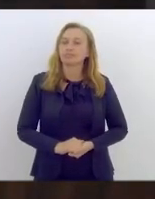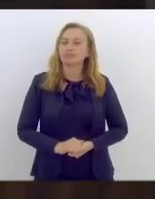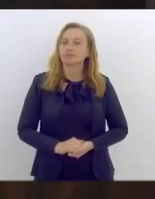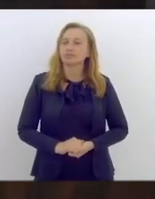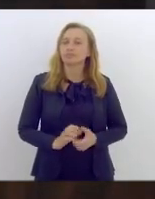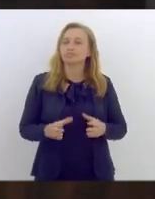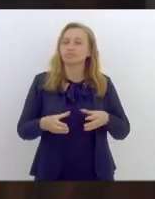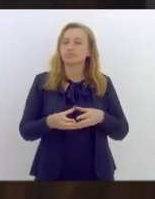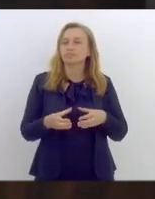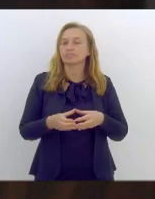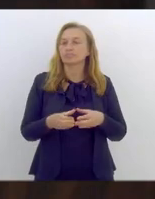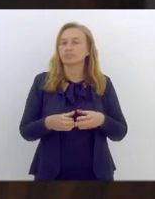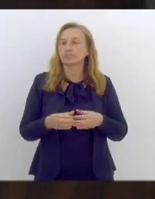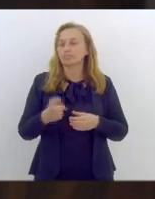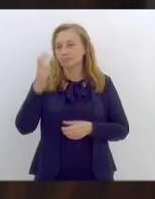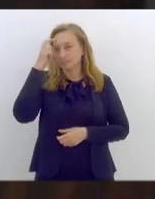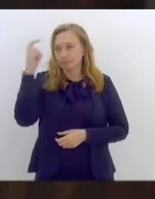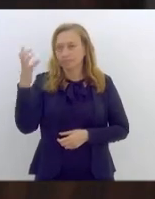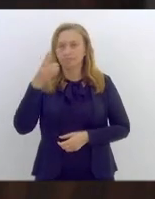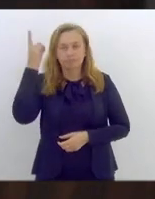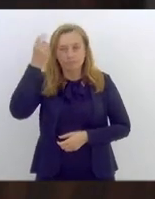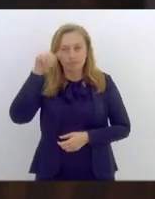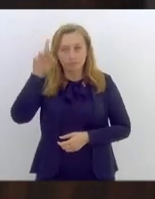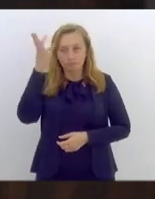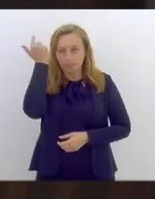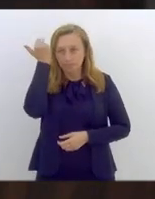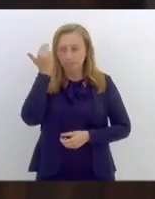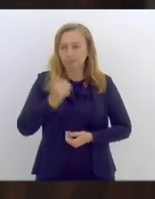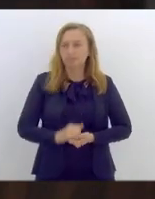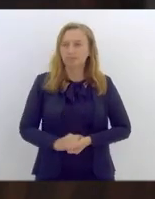pela comissão de Cultura Deputado Eliomar